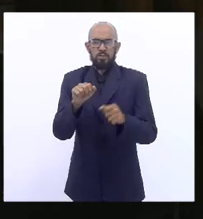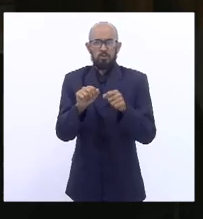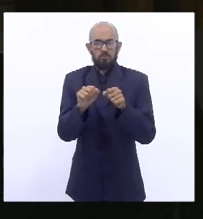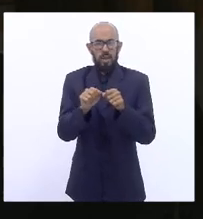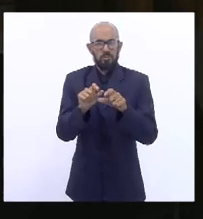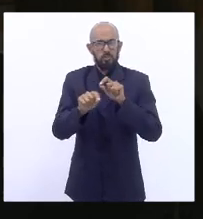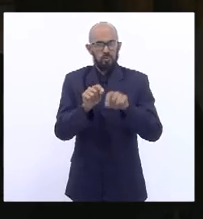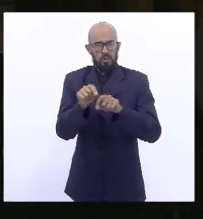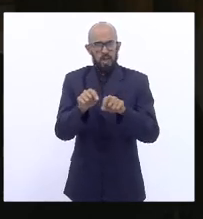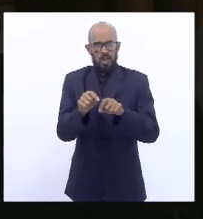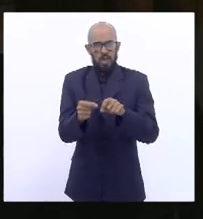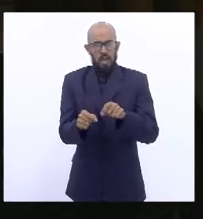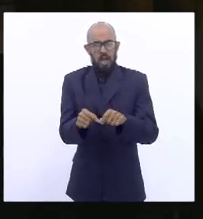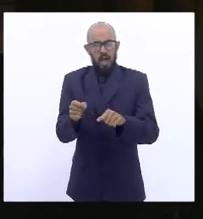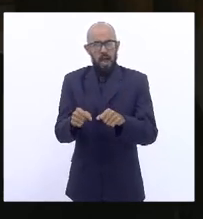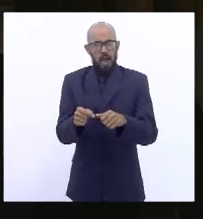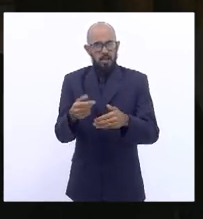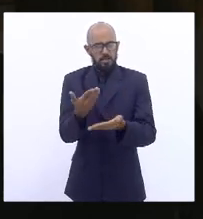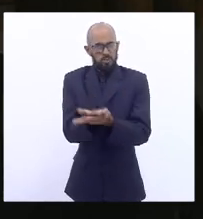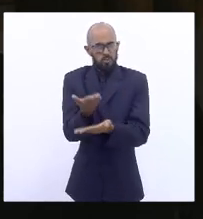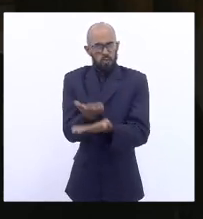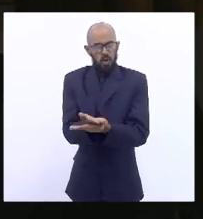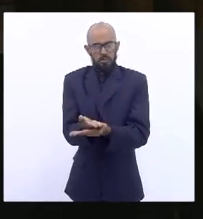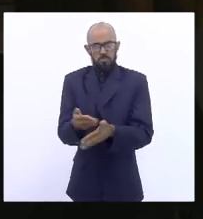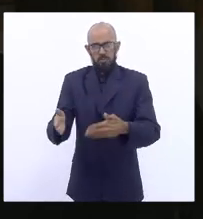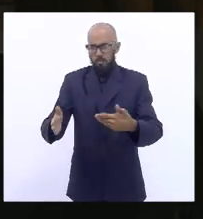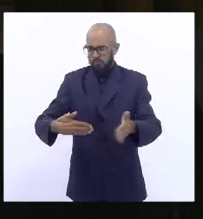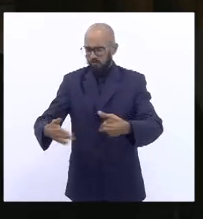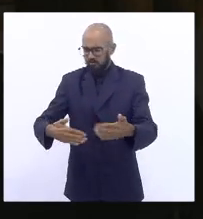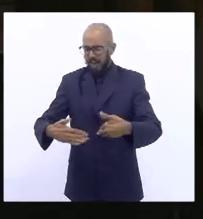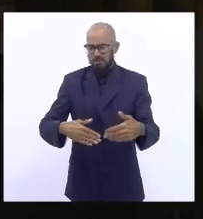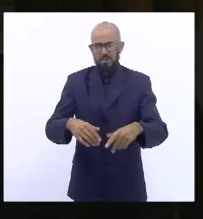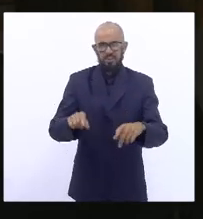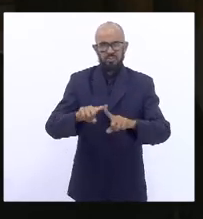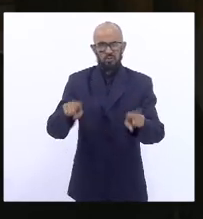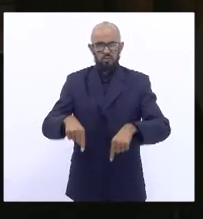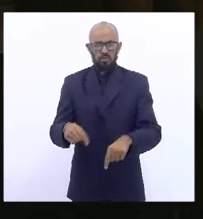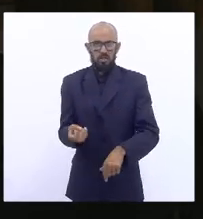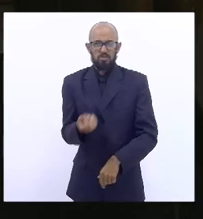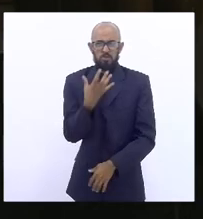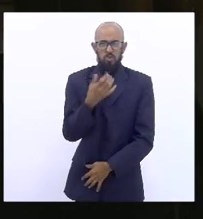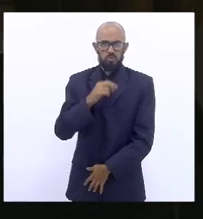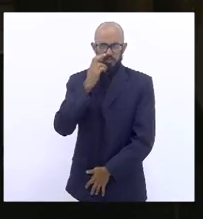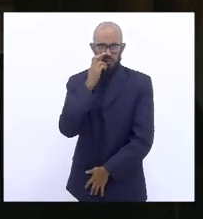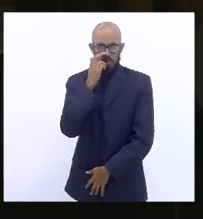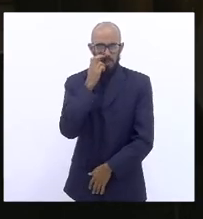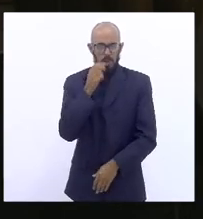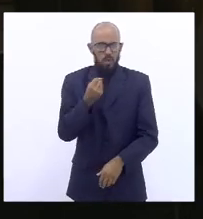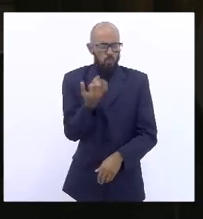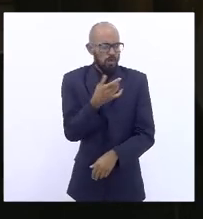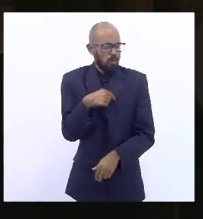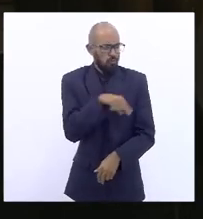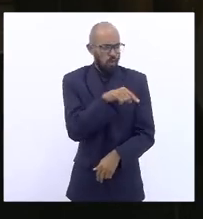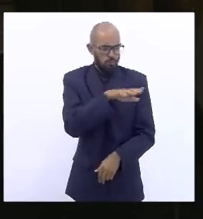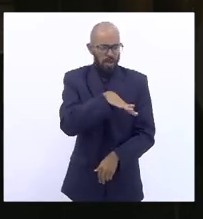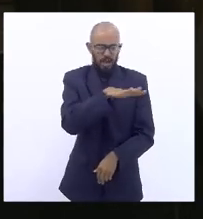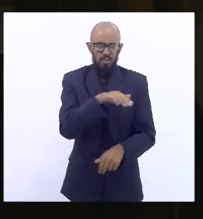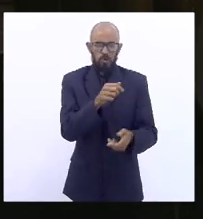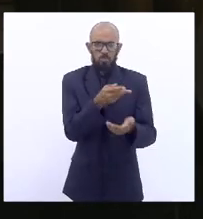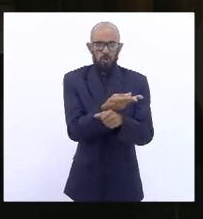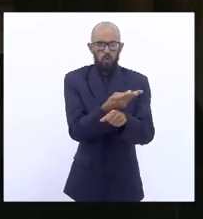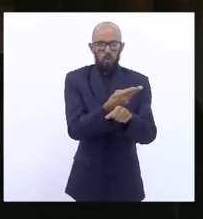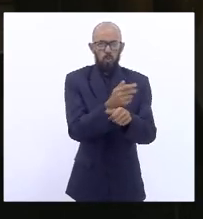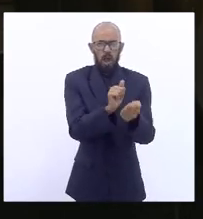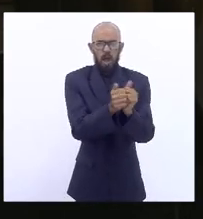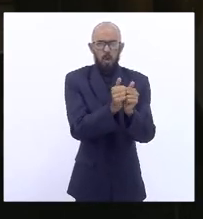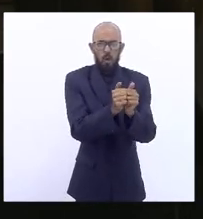escola como fábrica de bons trabalhadores para o mercado de trabalho. Eu, quando vou no mercado, eu procuro produto, procuro arroz, procuro um refrigerante, um